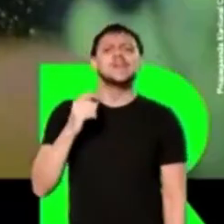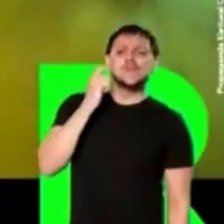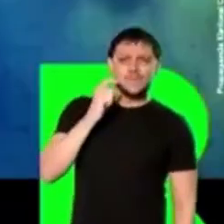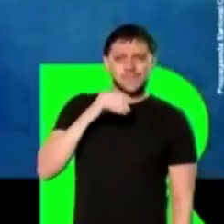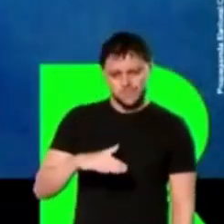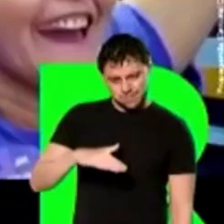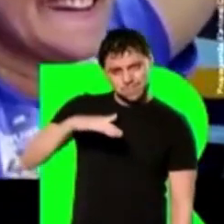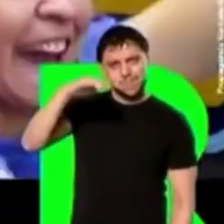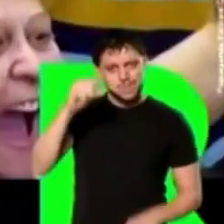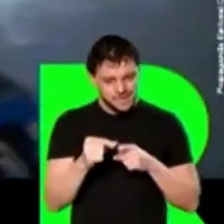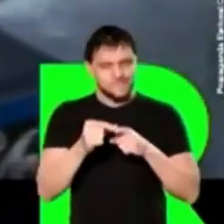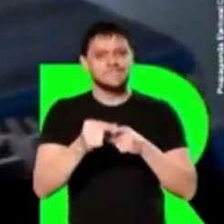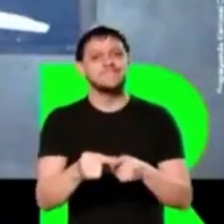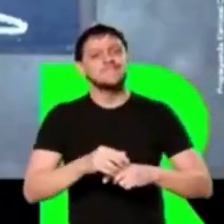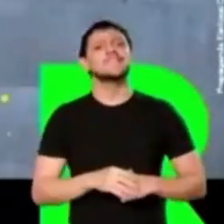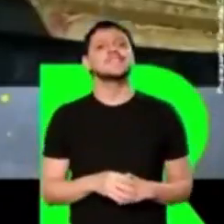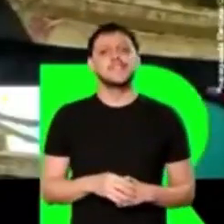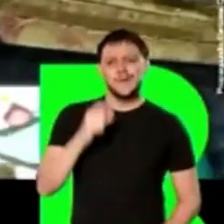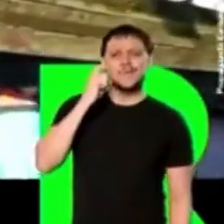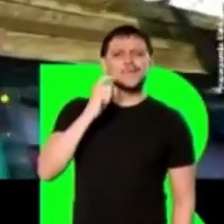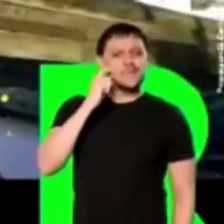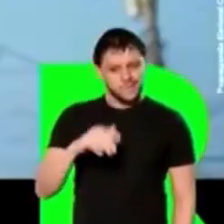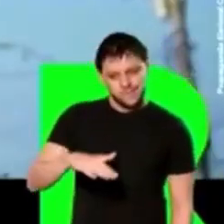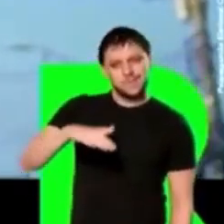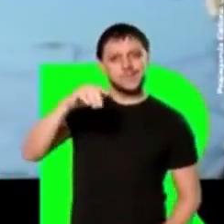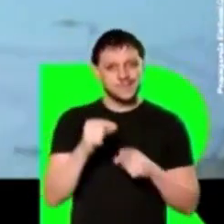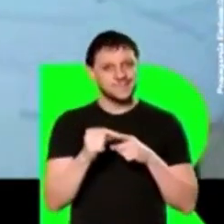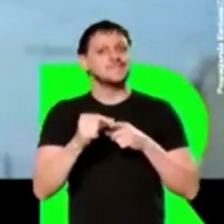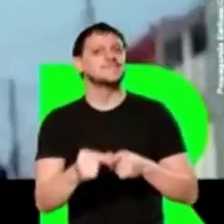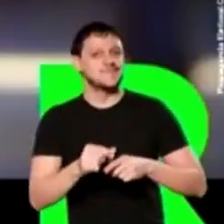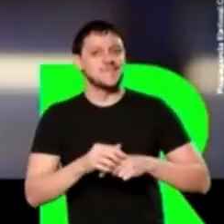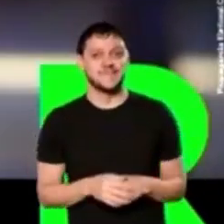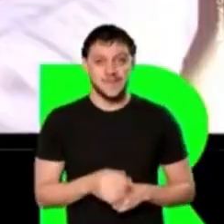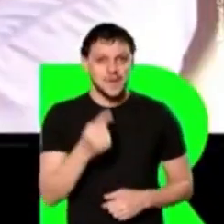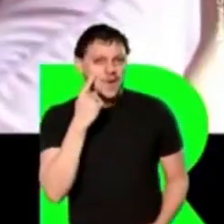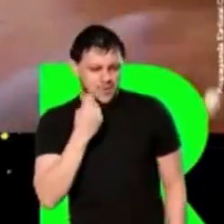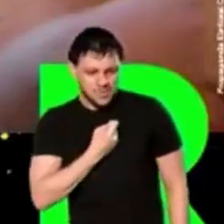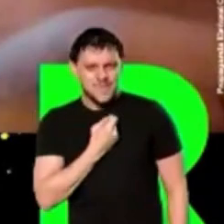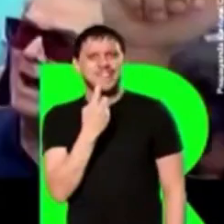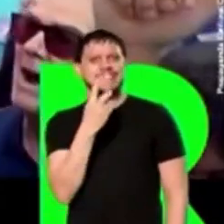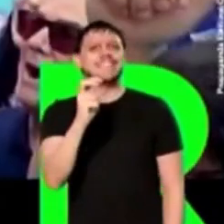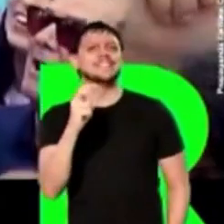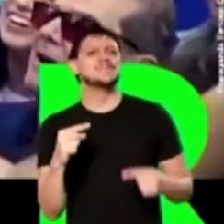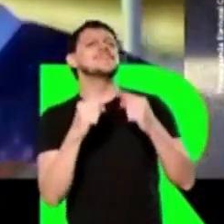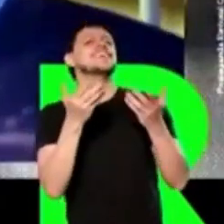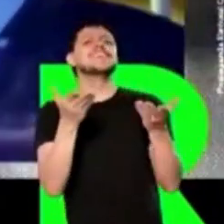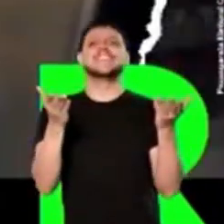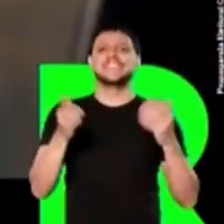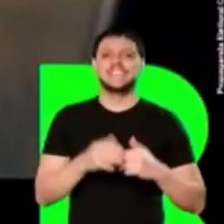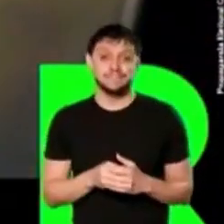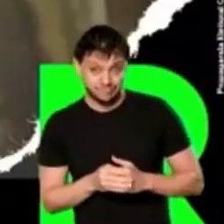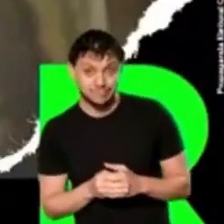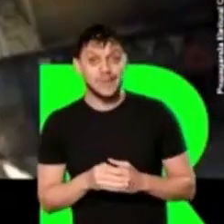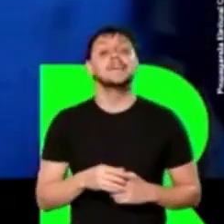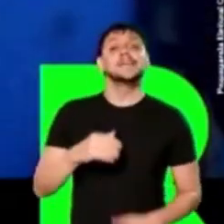periferia. Ricardo é cria. Ricardo é cria. Ricardo é cria da periferia. Ricardo é cria da